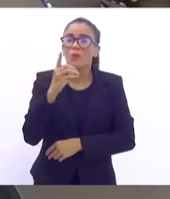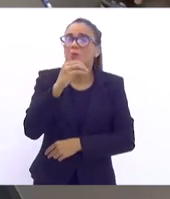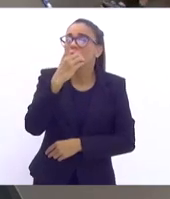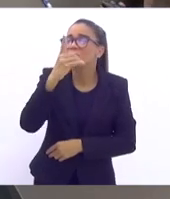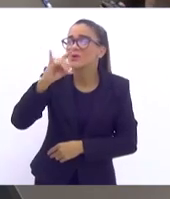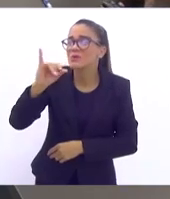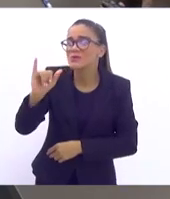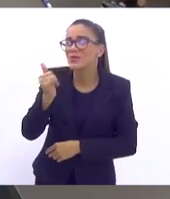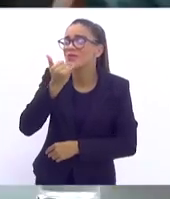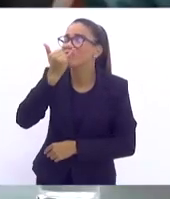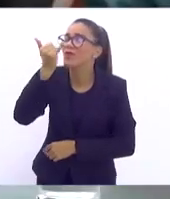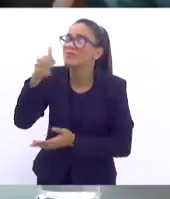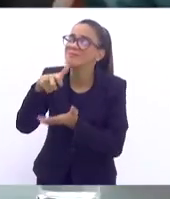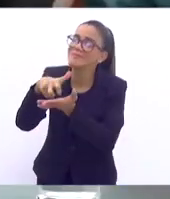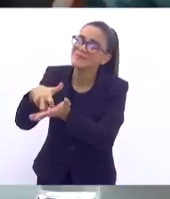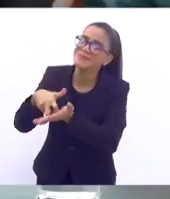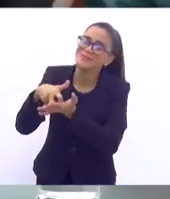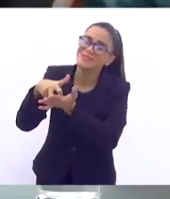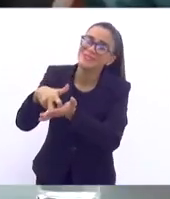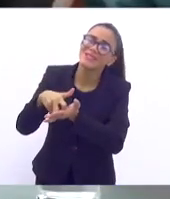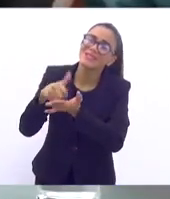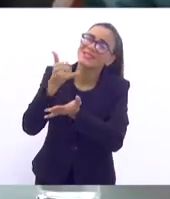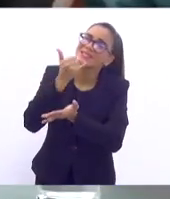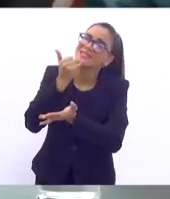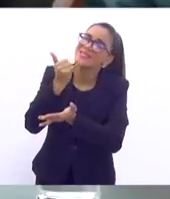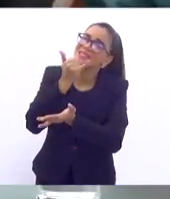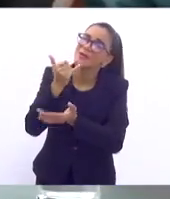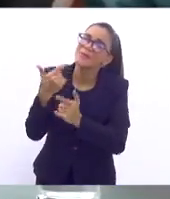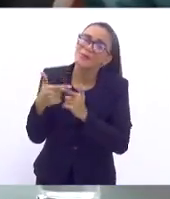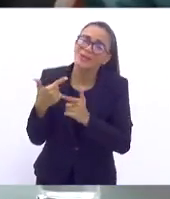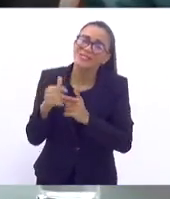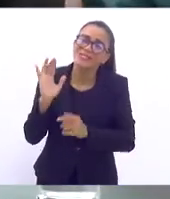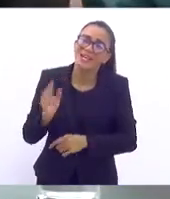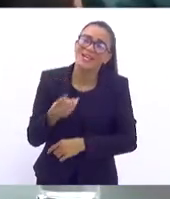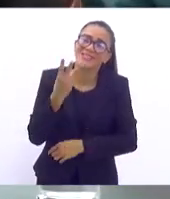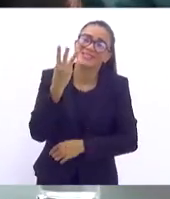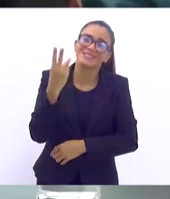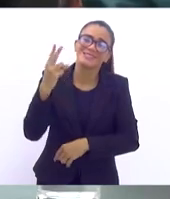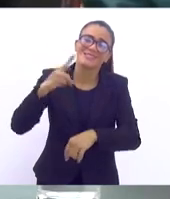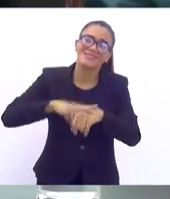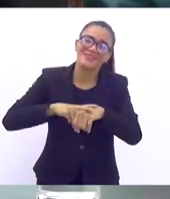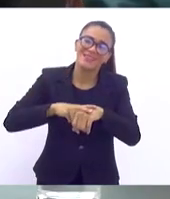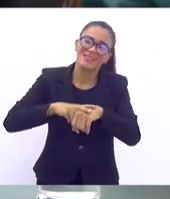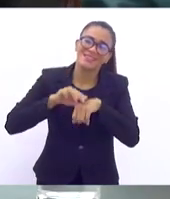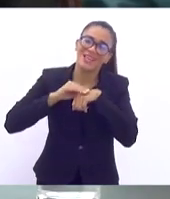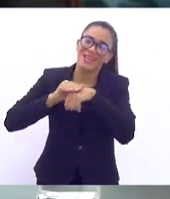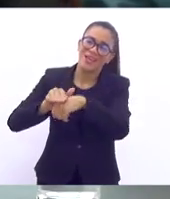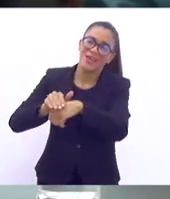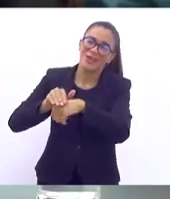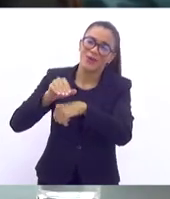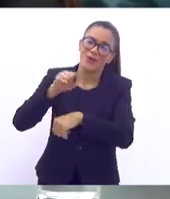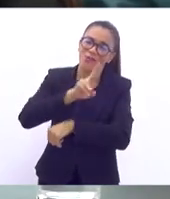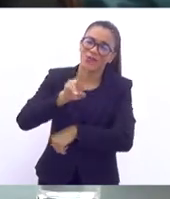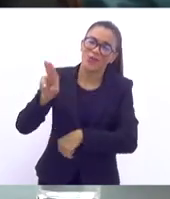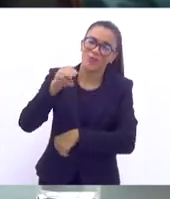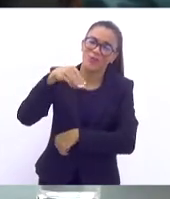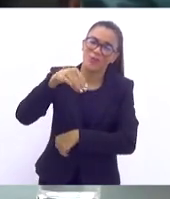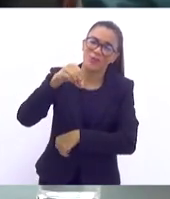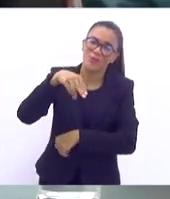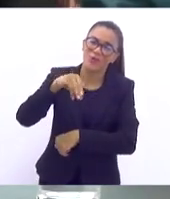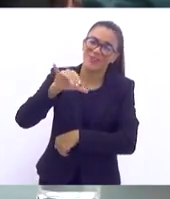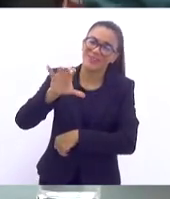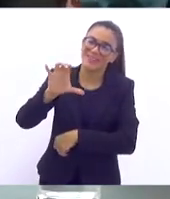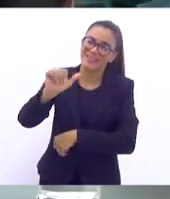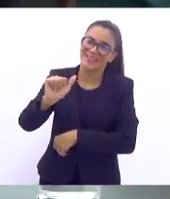com vossa excelência porque já é a terceira vez que o lixão de de Mônica mas é